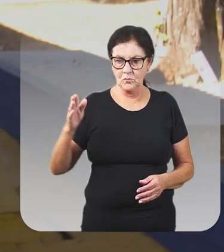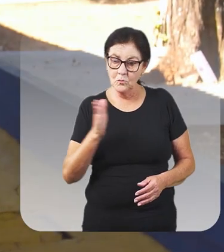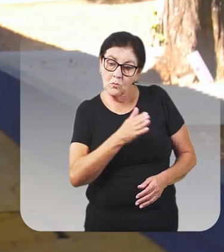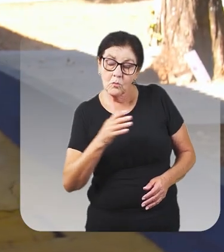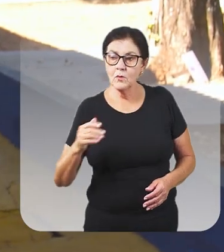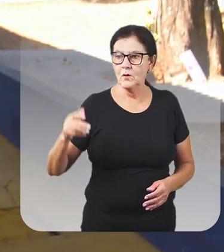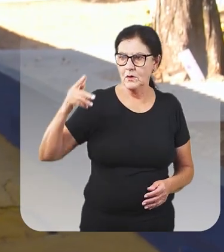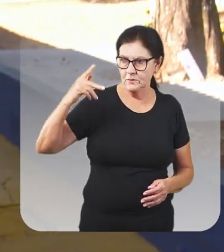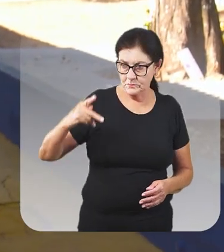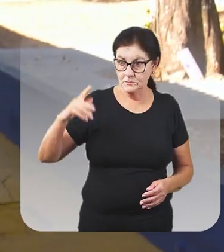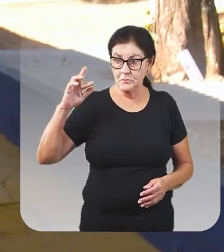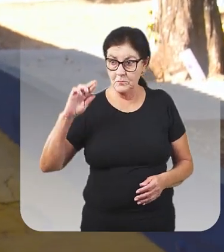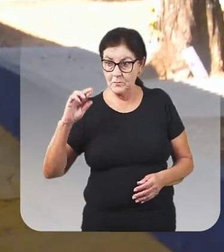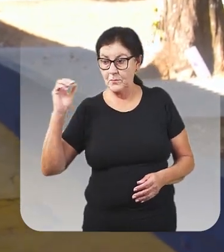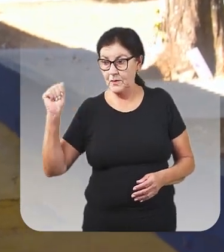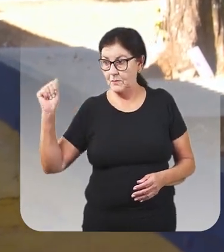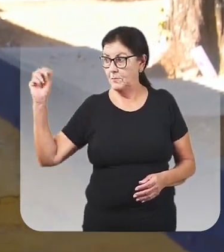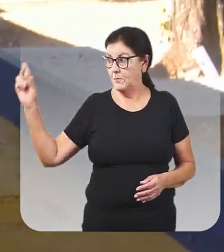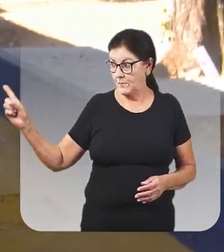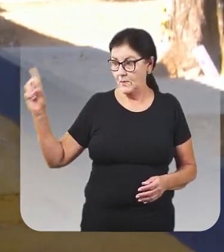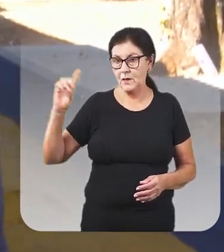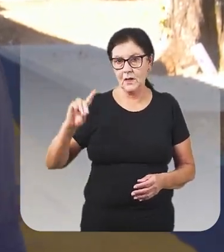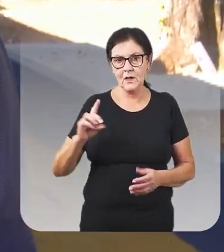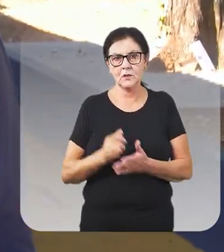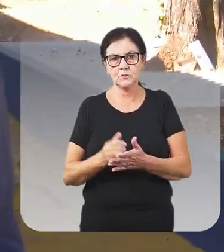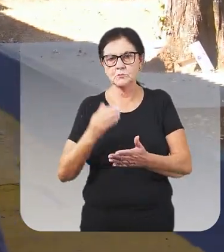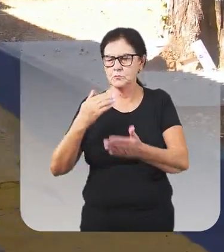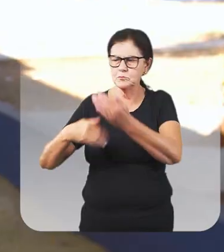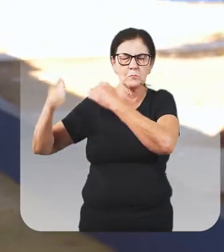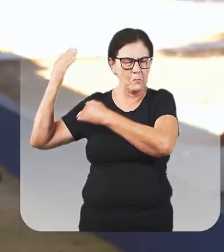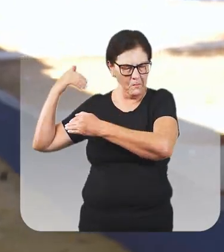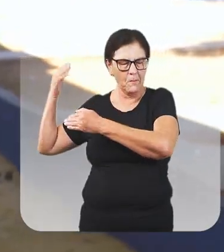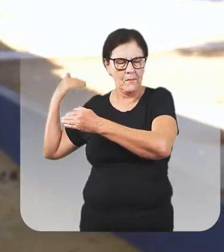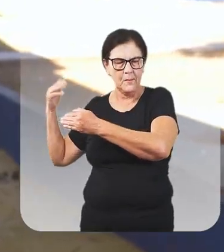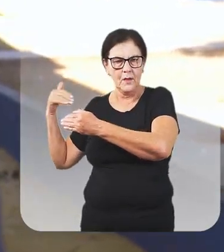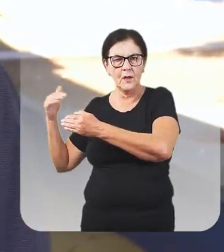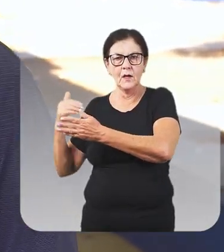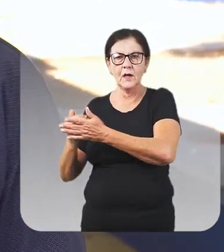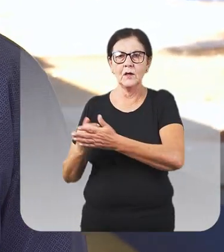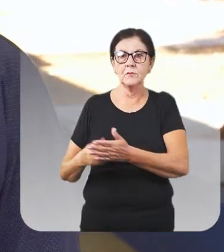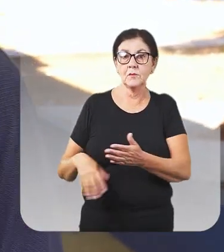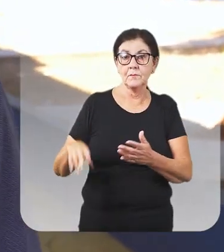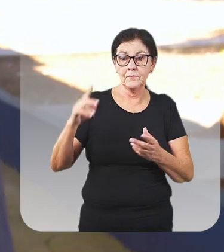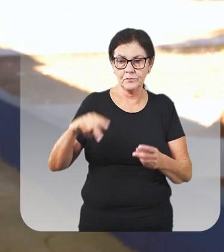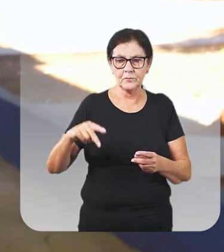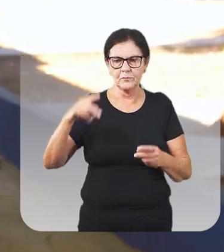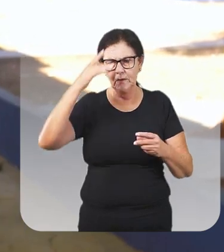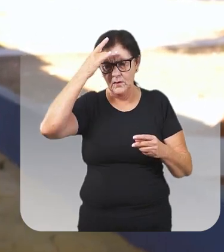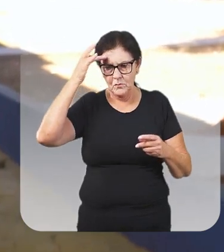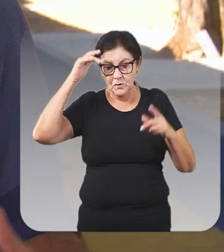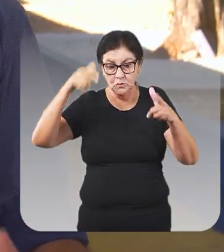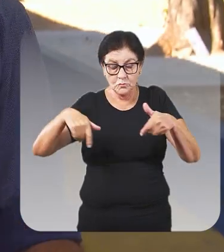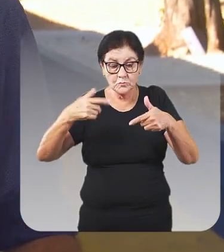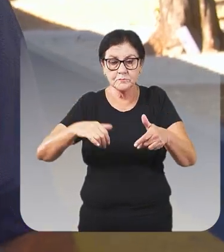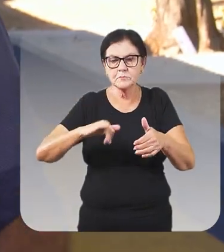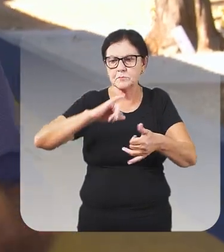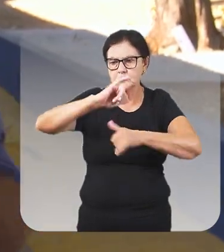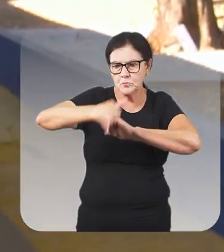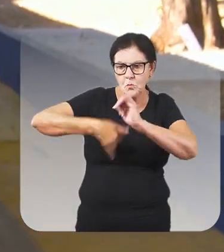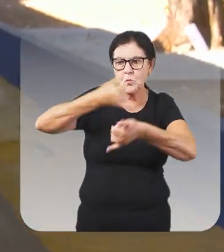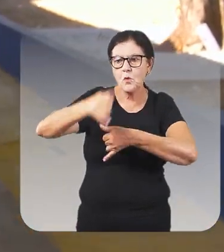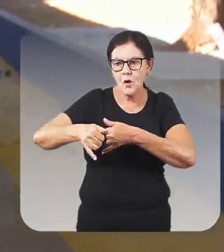A Escola Newton Prado surgiu na década de 1950. No início, se chamava Centro Educacional Lemense. Na